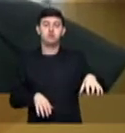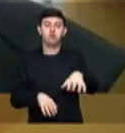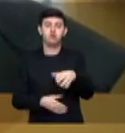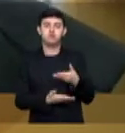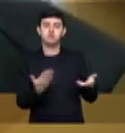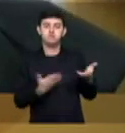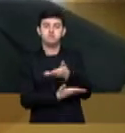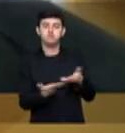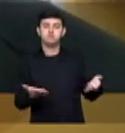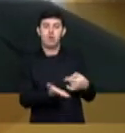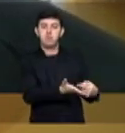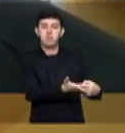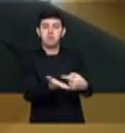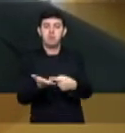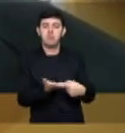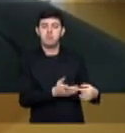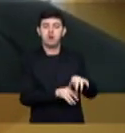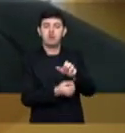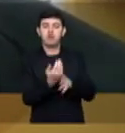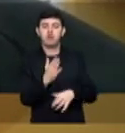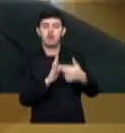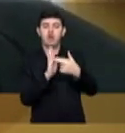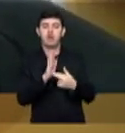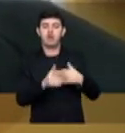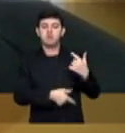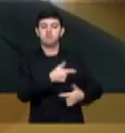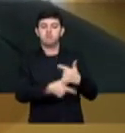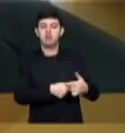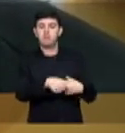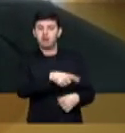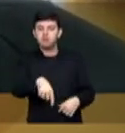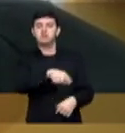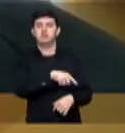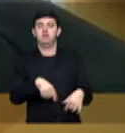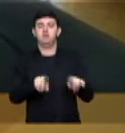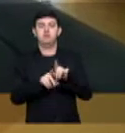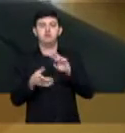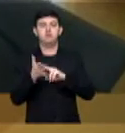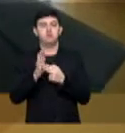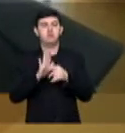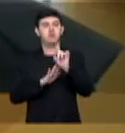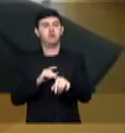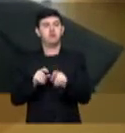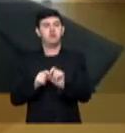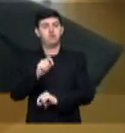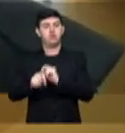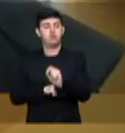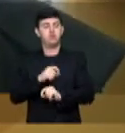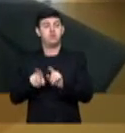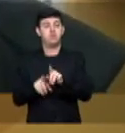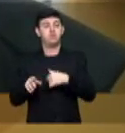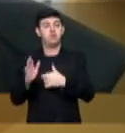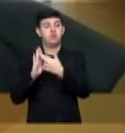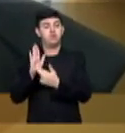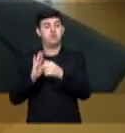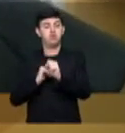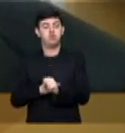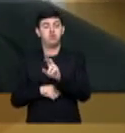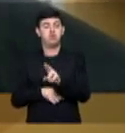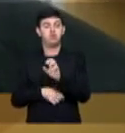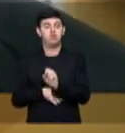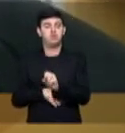autorregulem. Isso é exatamente o exercício do princípio da subsidiariedade, de formas que